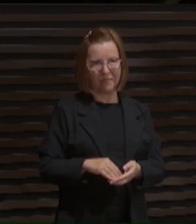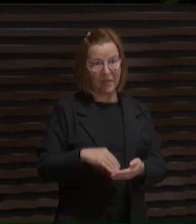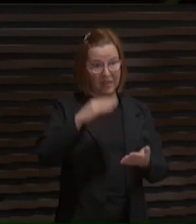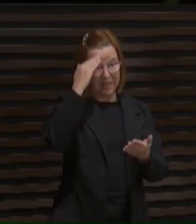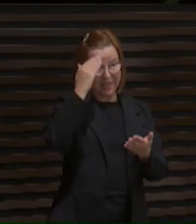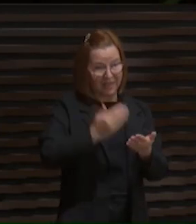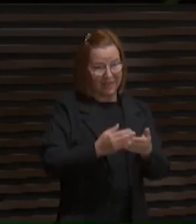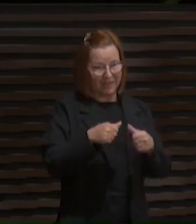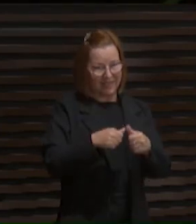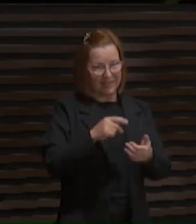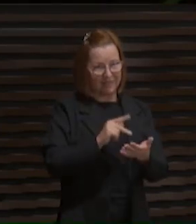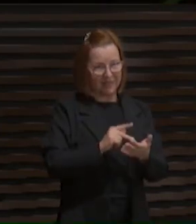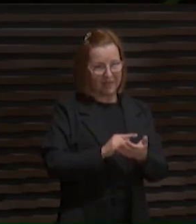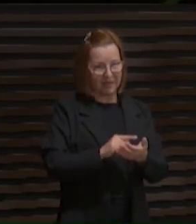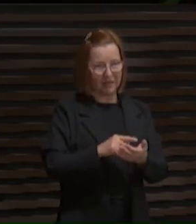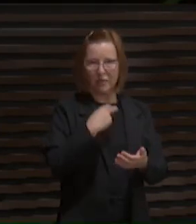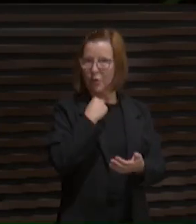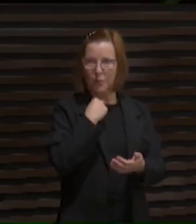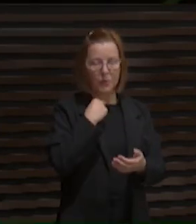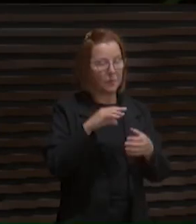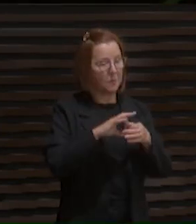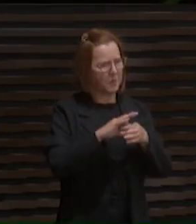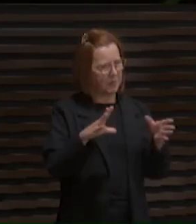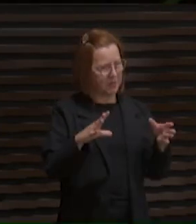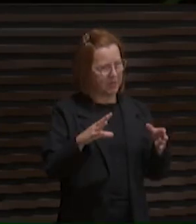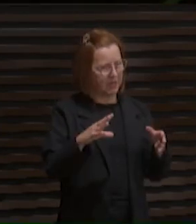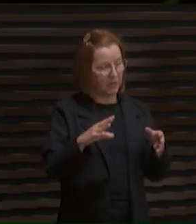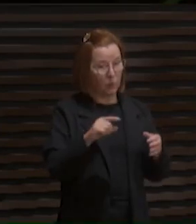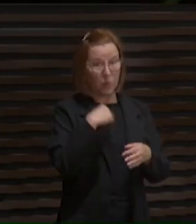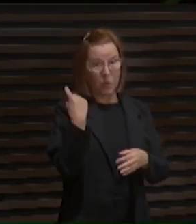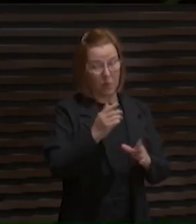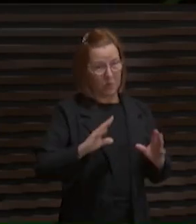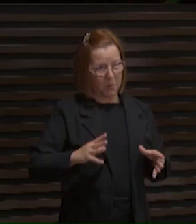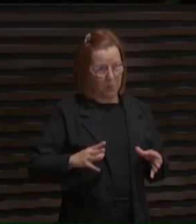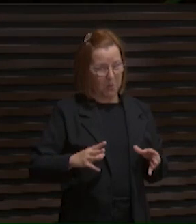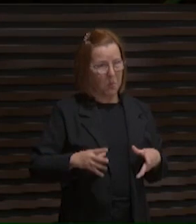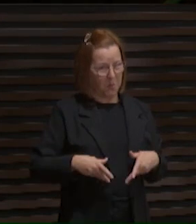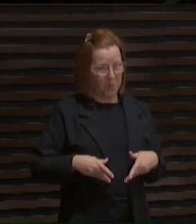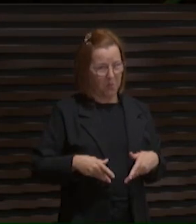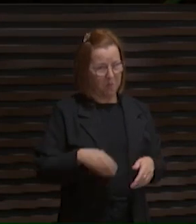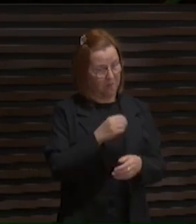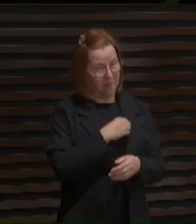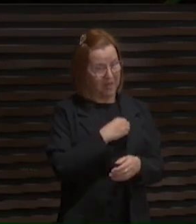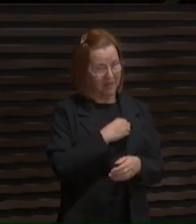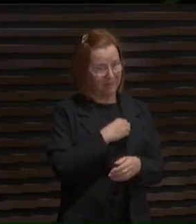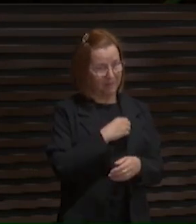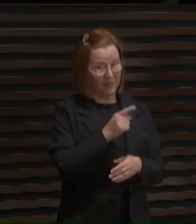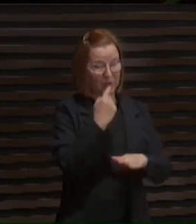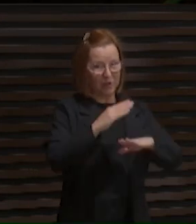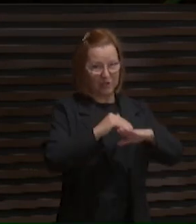verdade, não devemos permitir que o nosso corpo esteja debaixo do reino do pecado. Somos chamados a